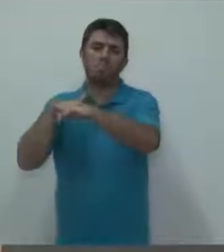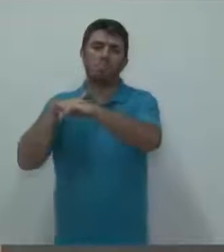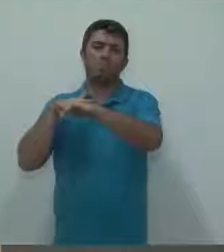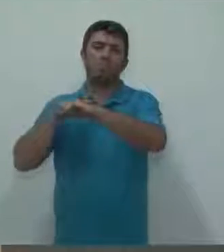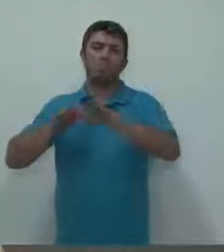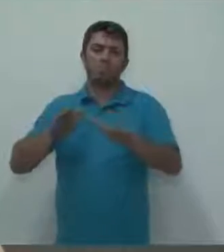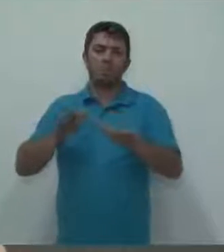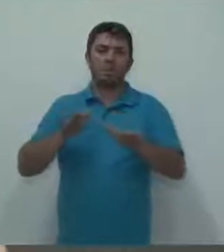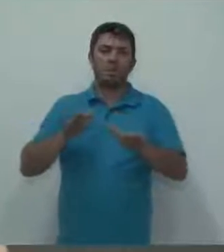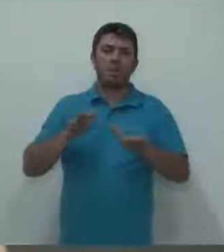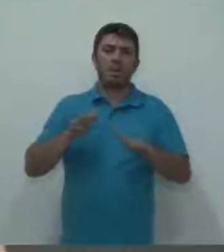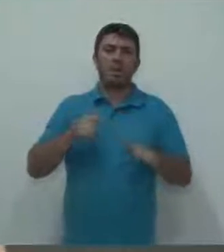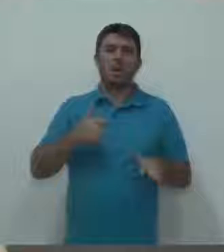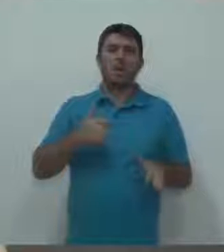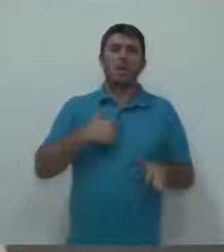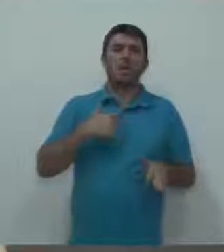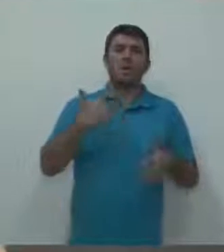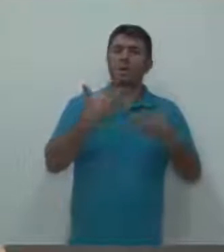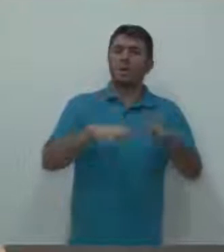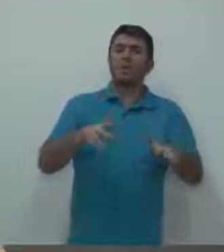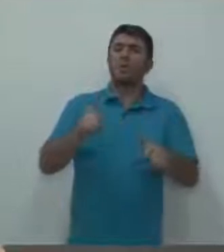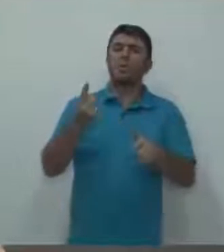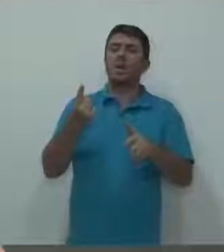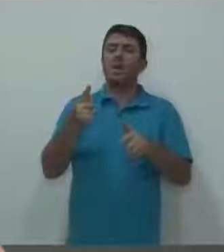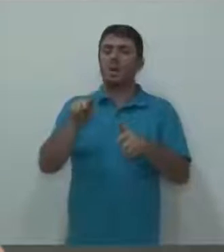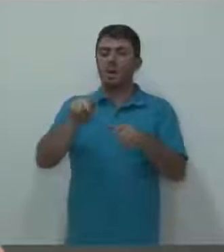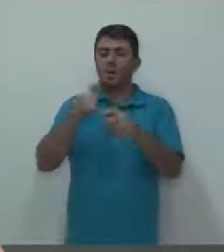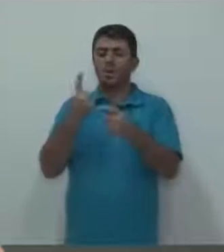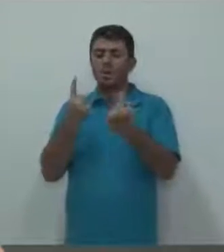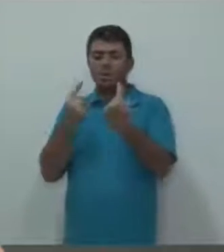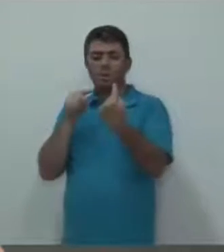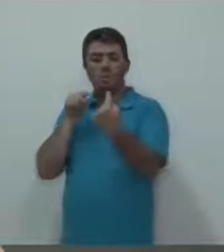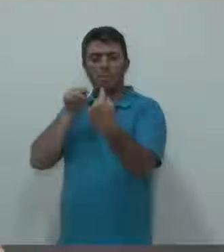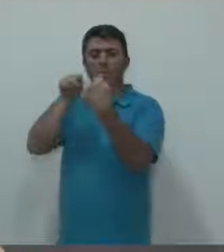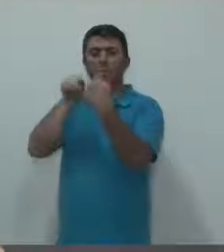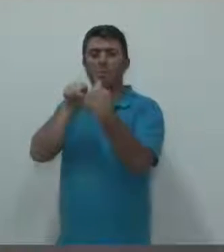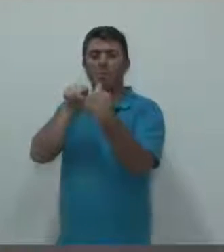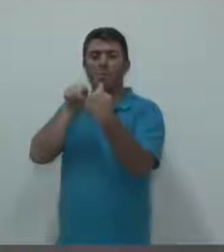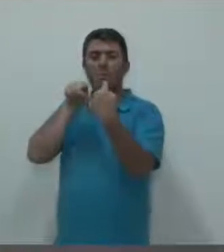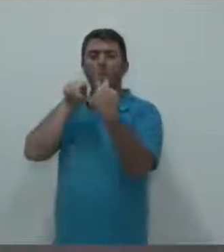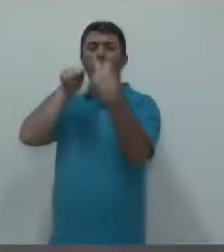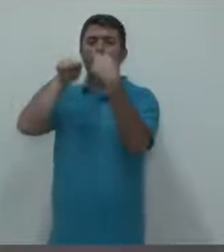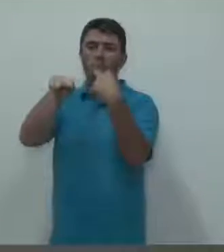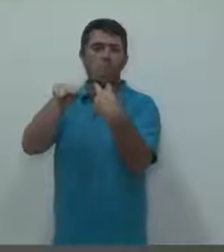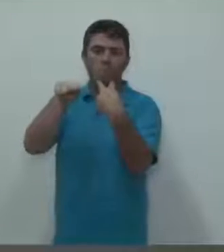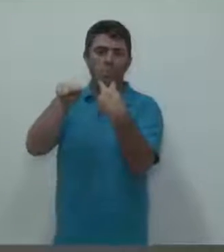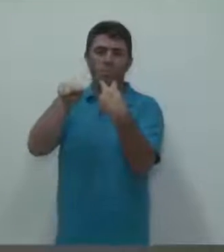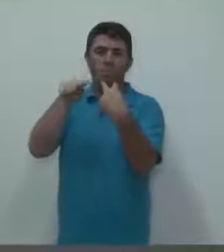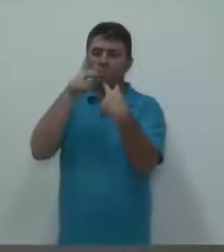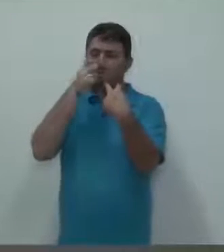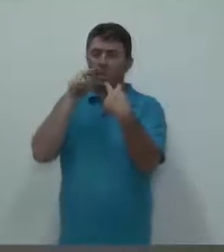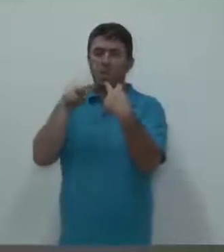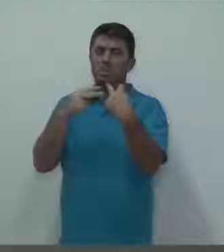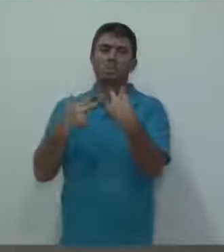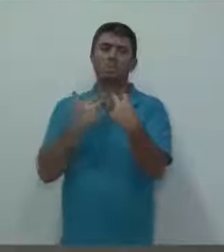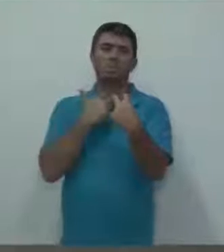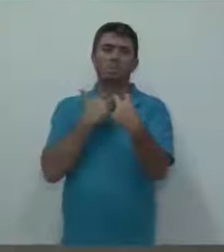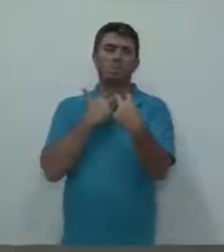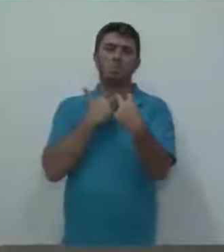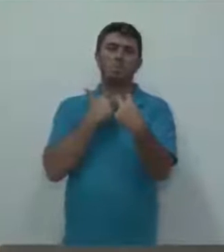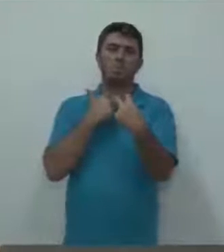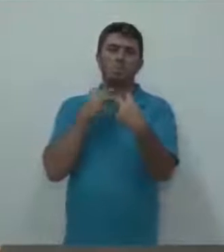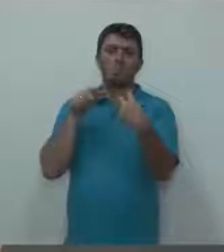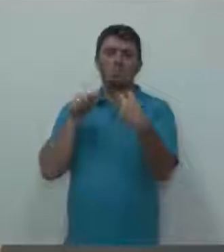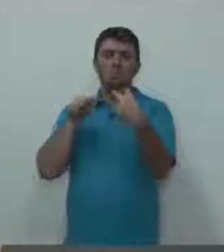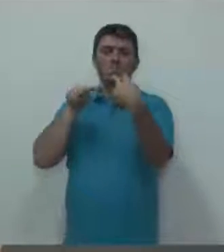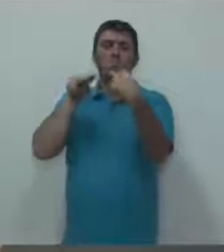lá nunca se duplique, nunca se faça uma Avenida Independência lá, nunca se faça 4 vias para subir lá, porque eu acho que nem cabe, viu, Rubens? E atinge, porque,